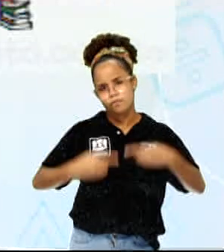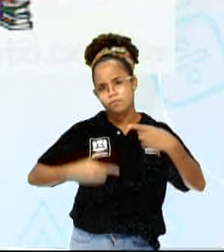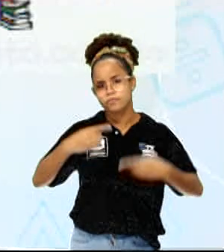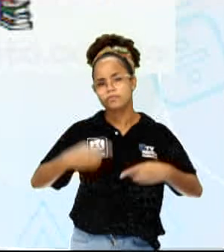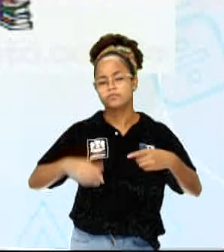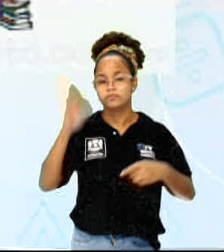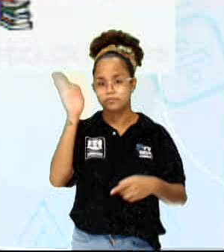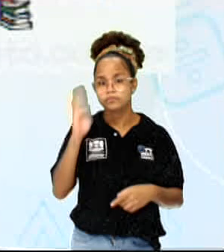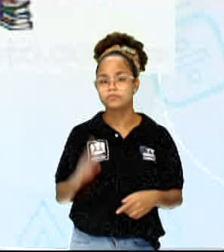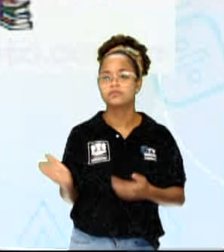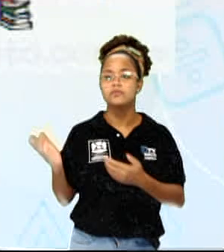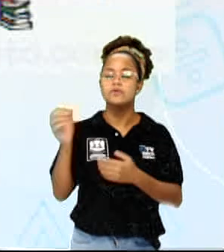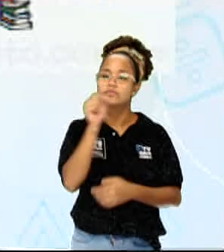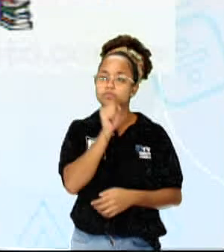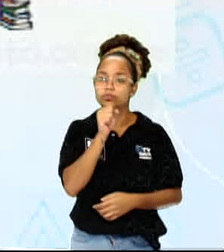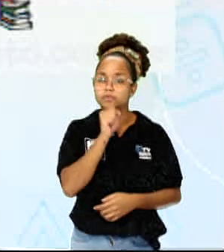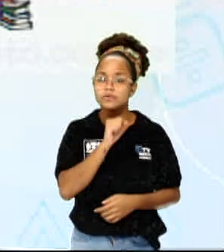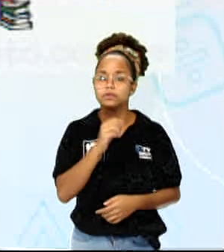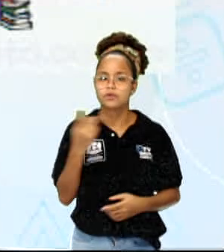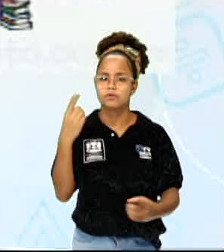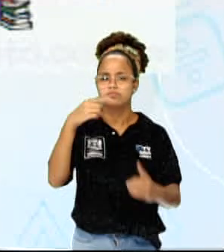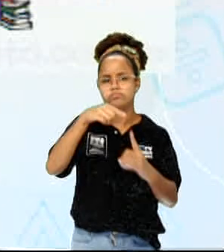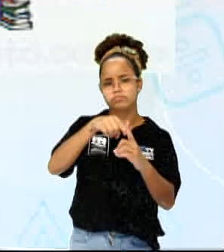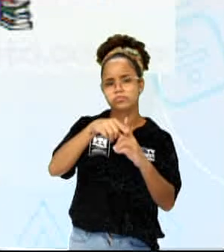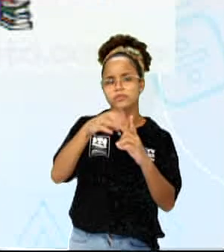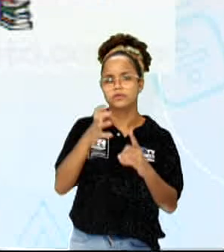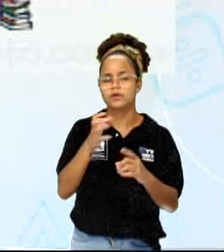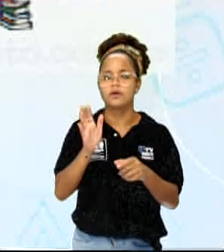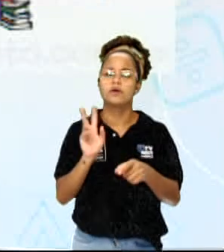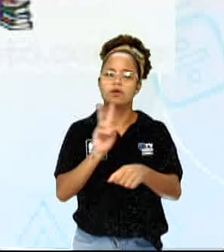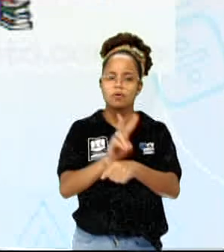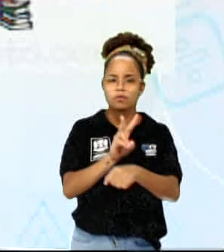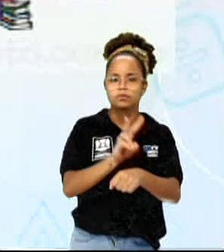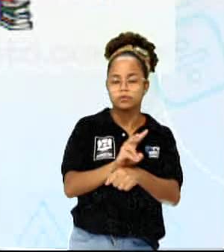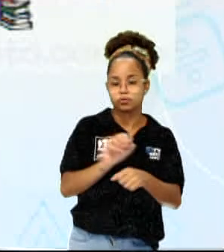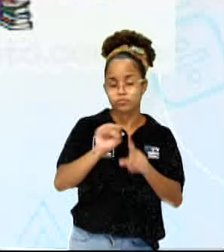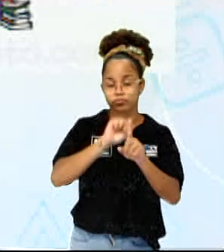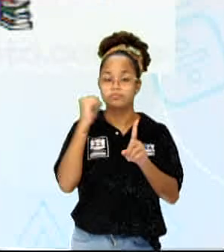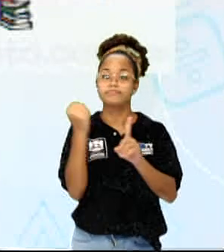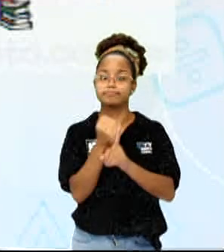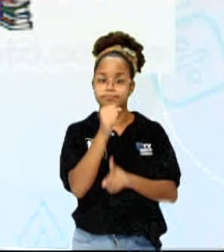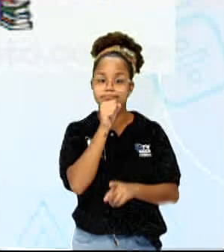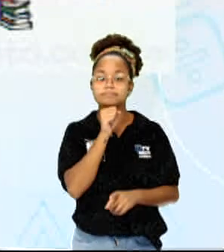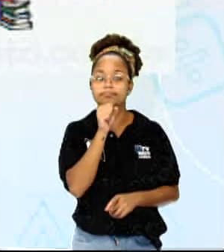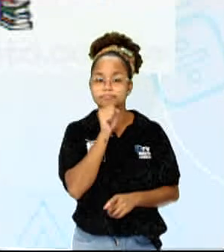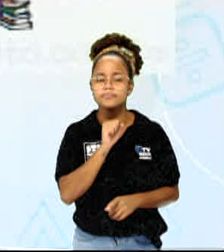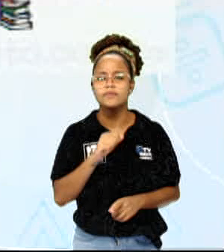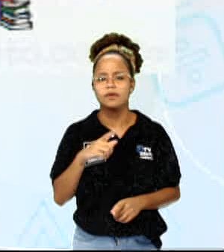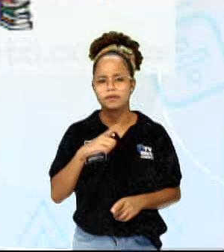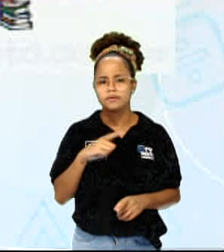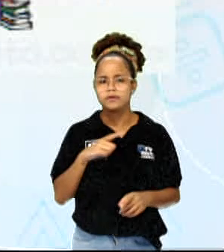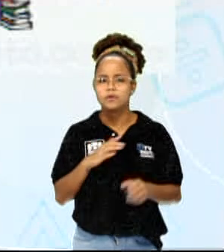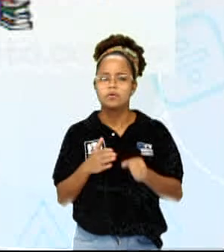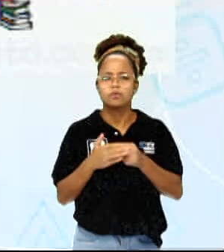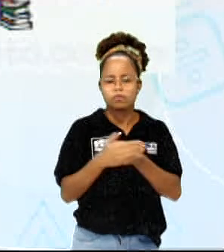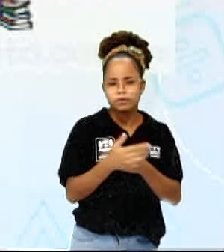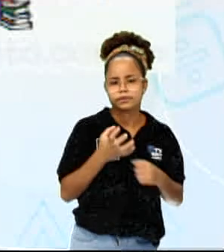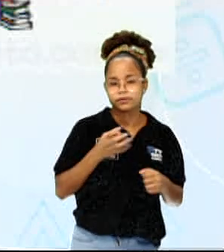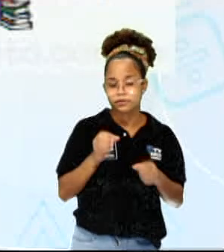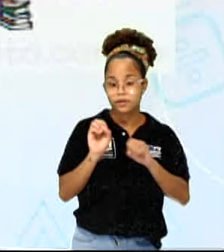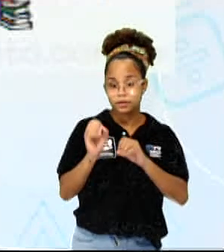Idoso tem por objetivo assegurar os direitos sociais do idoso, criando condições para promover sua